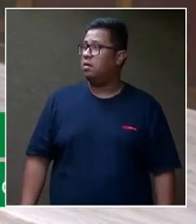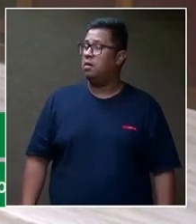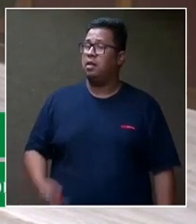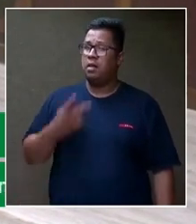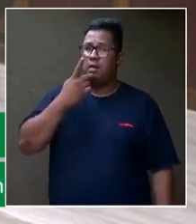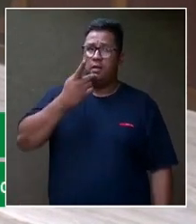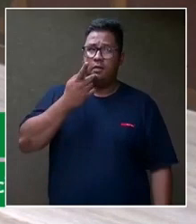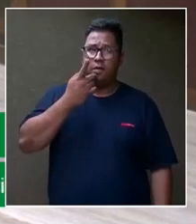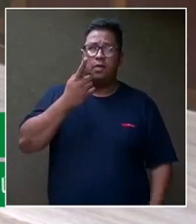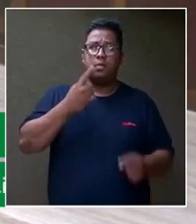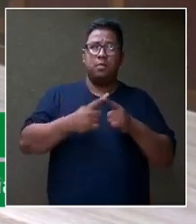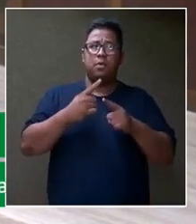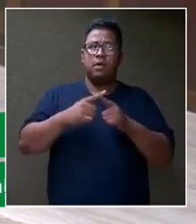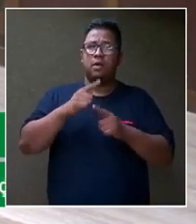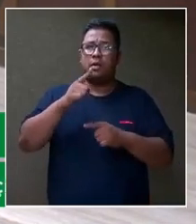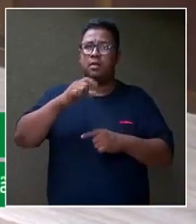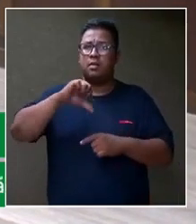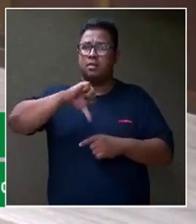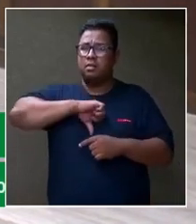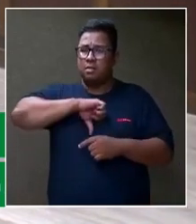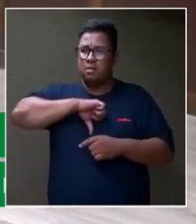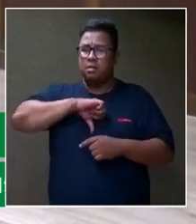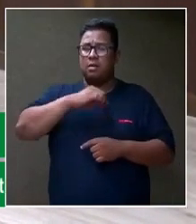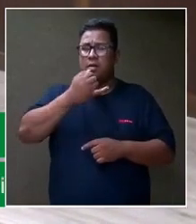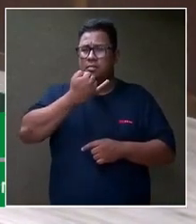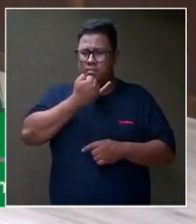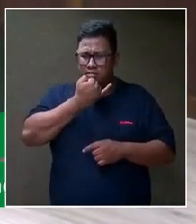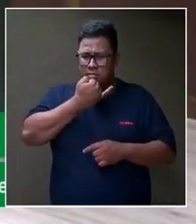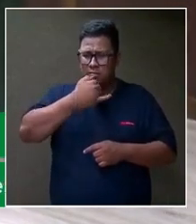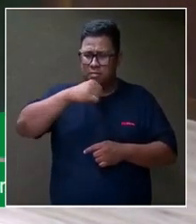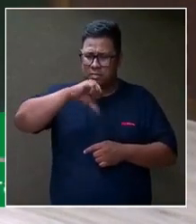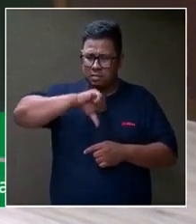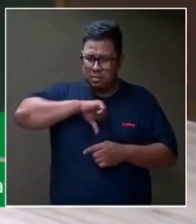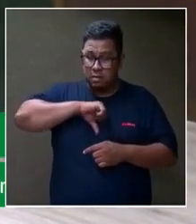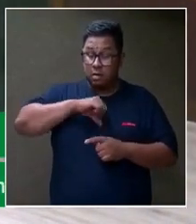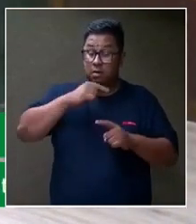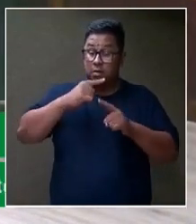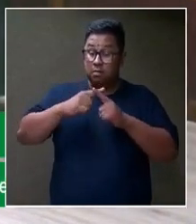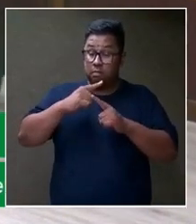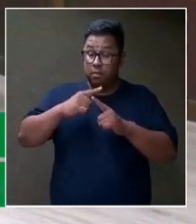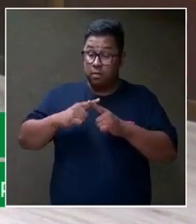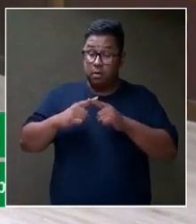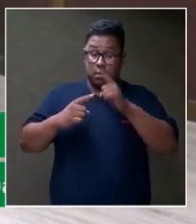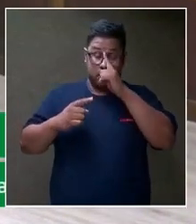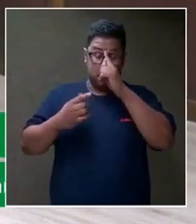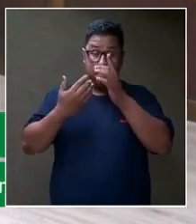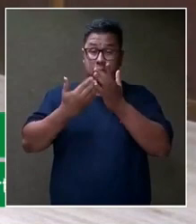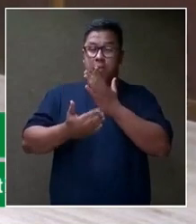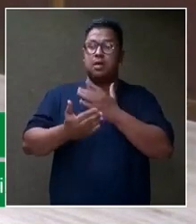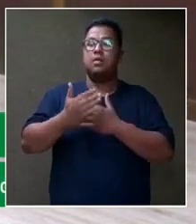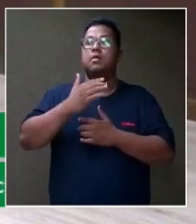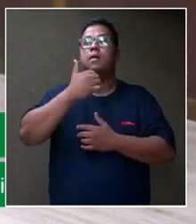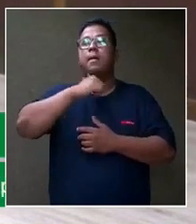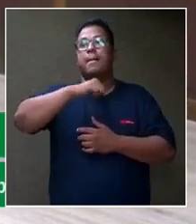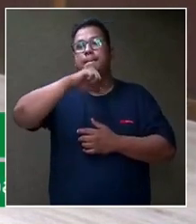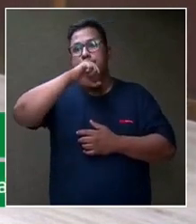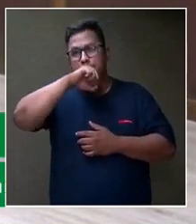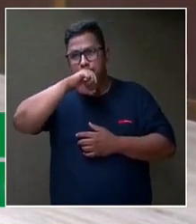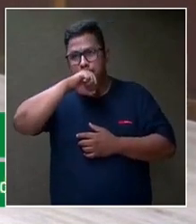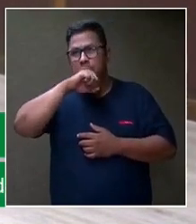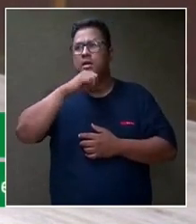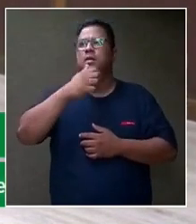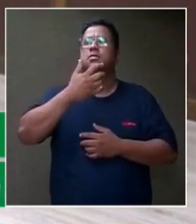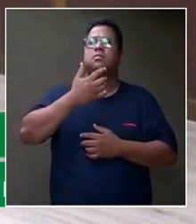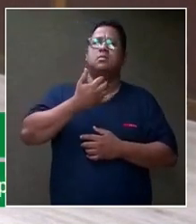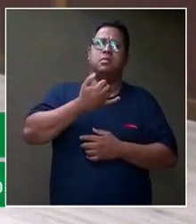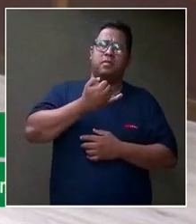chegou a lhe dizer por que ela informava isso? Pelo fato de eu ter perdido a mão cedo, pela